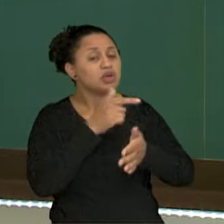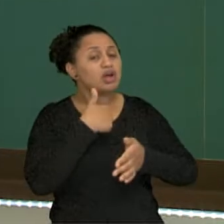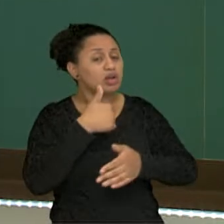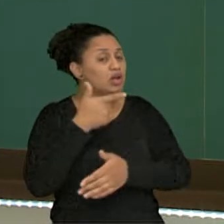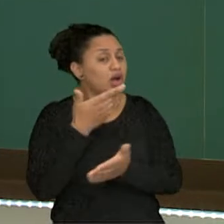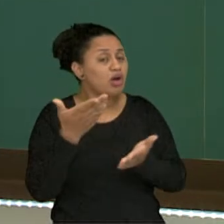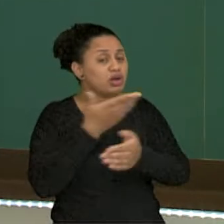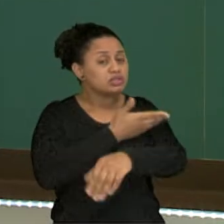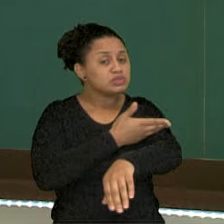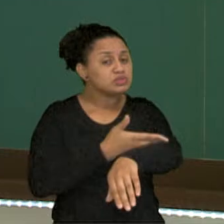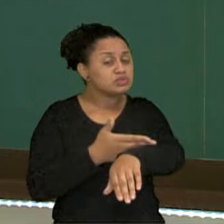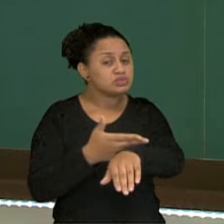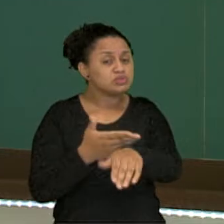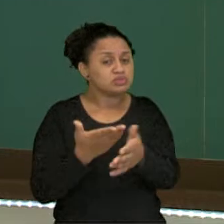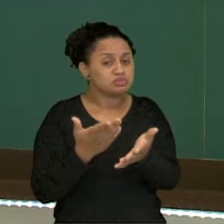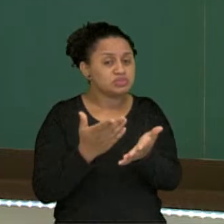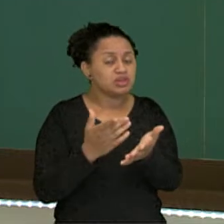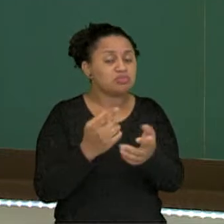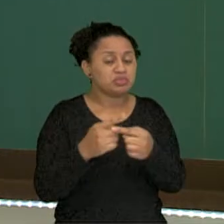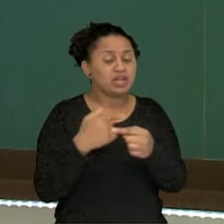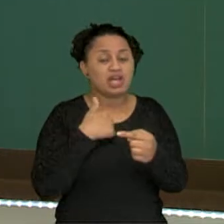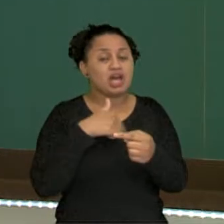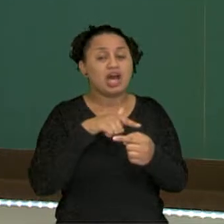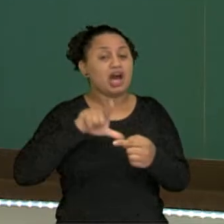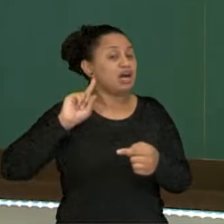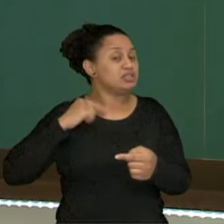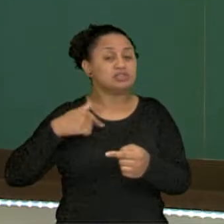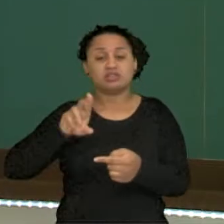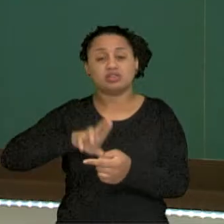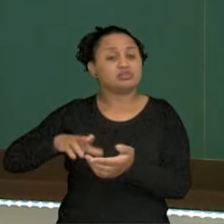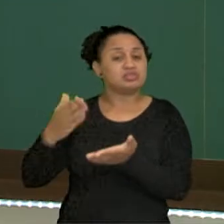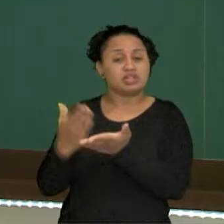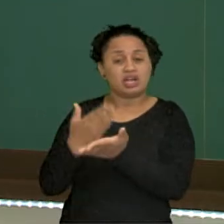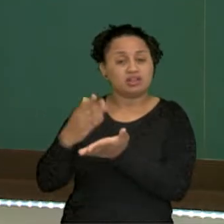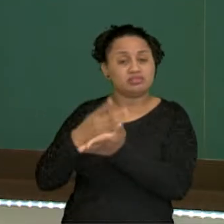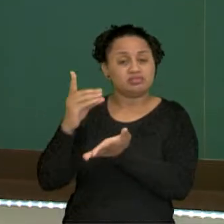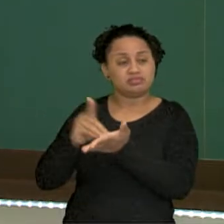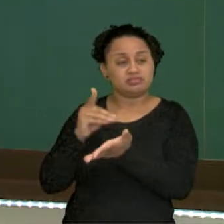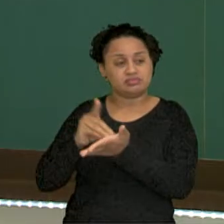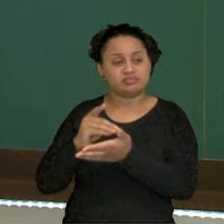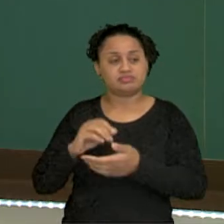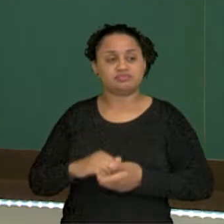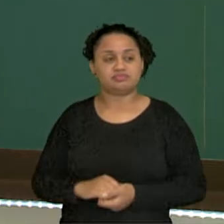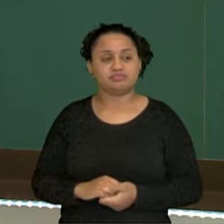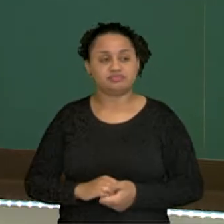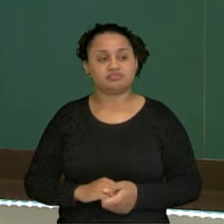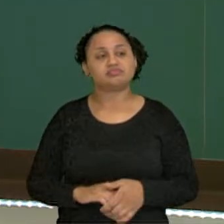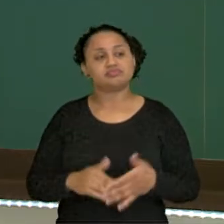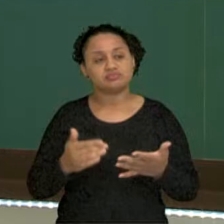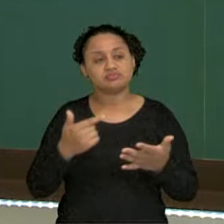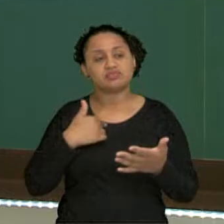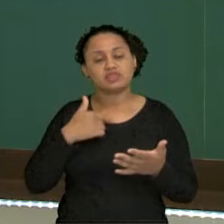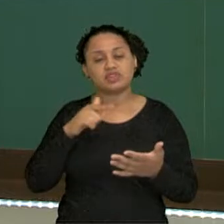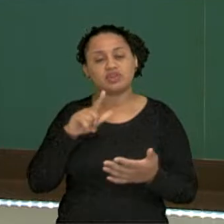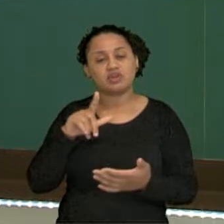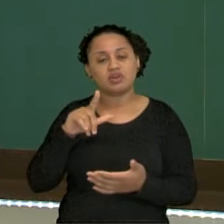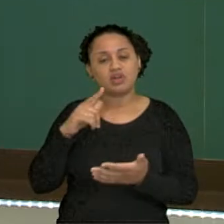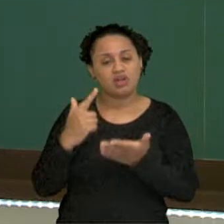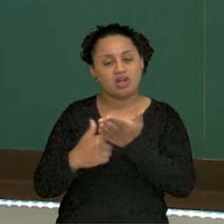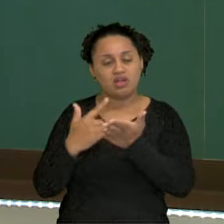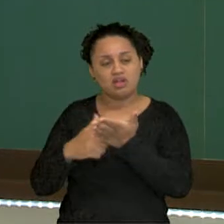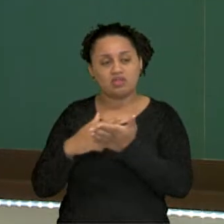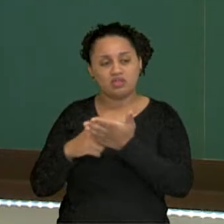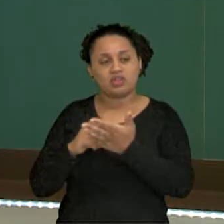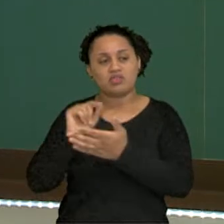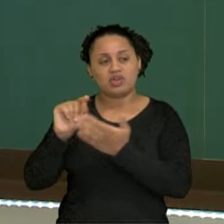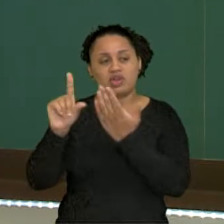abrir um dicionário. Então o livro, o encontro com Lígia, Bujunga Nunes,